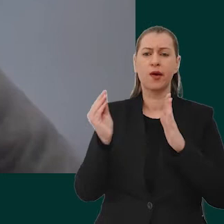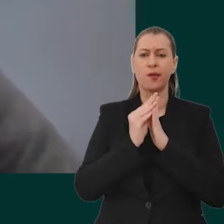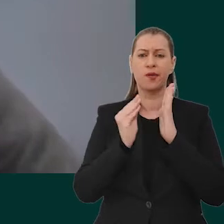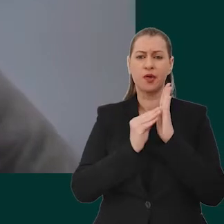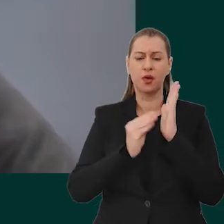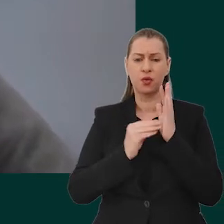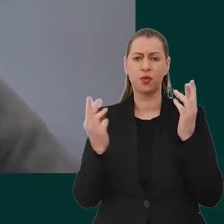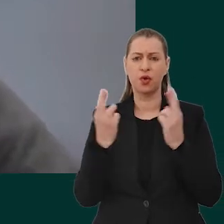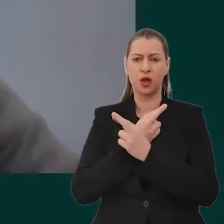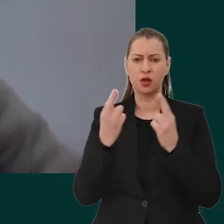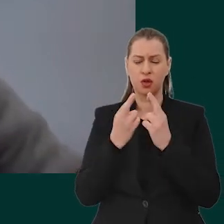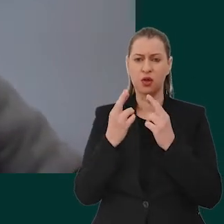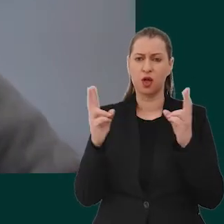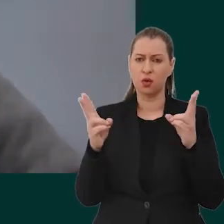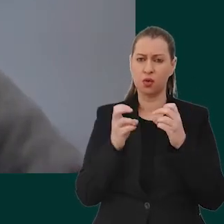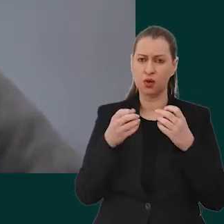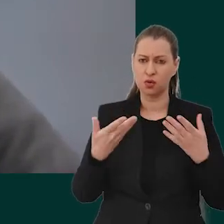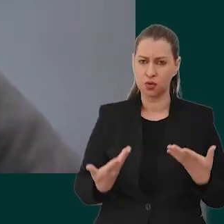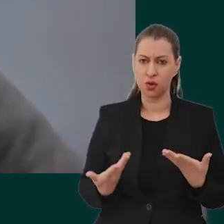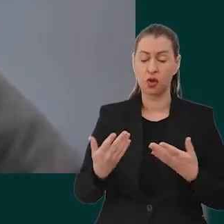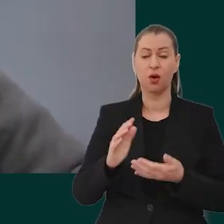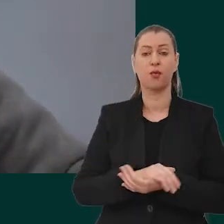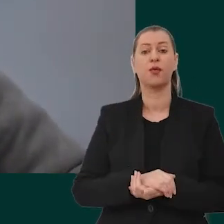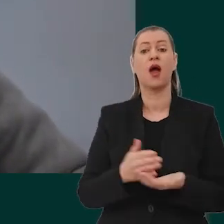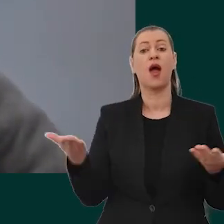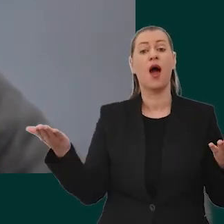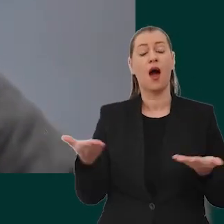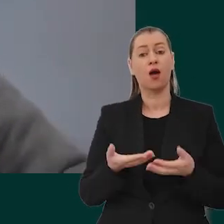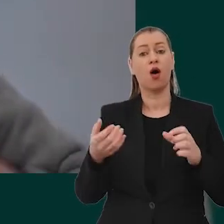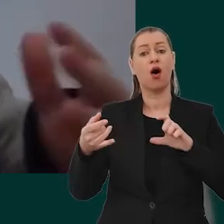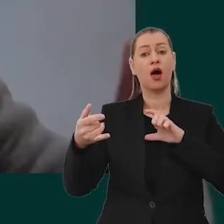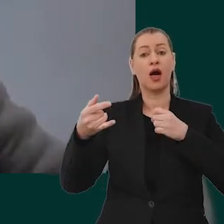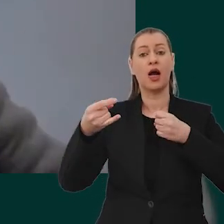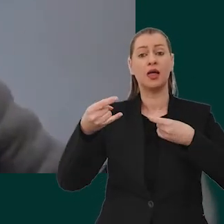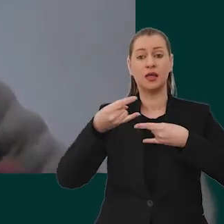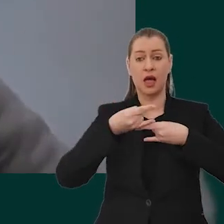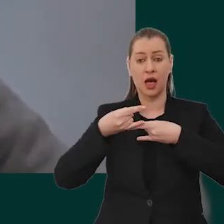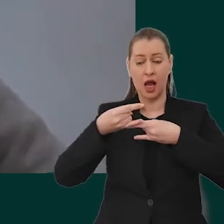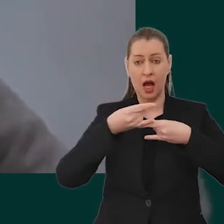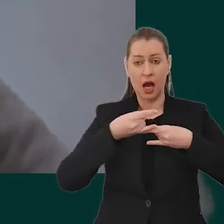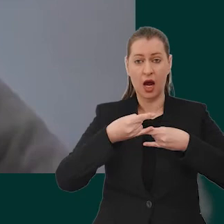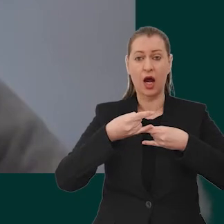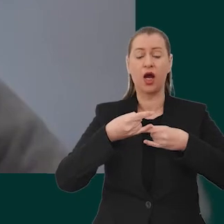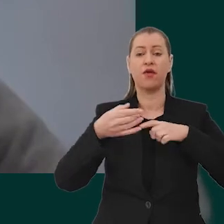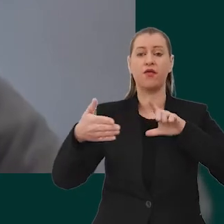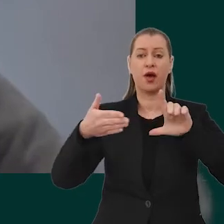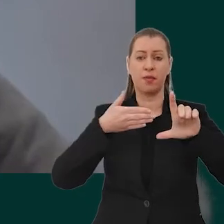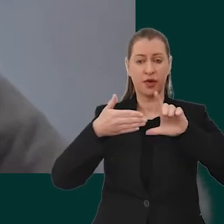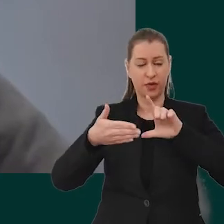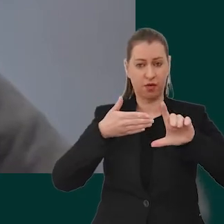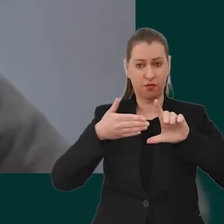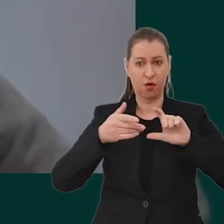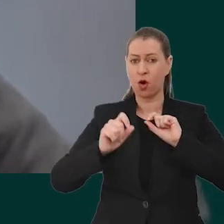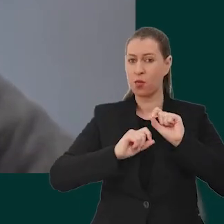conteúdo relacionado ao tema. Então, essa live aqui e a plataforma, eu convido a todos a